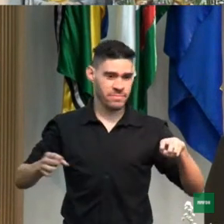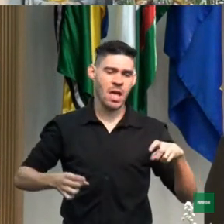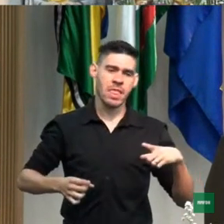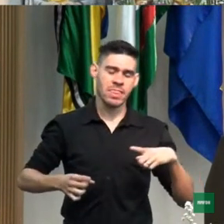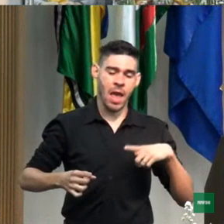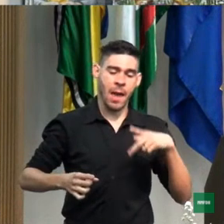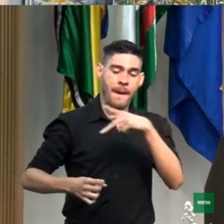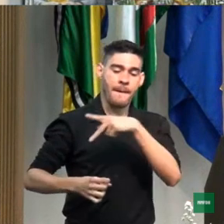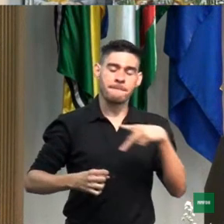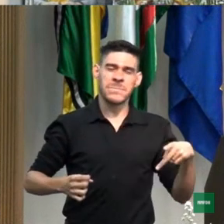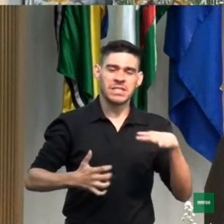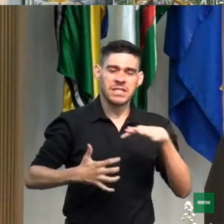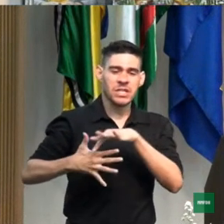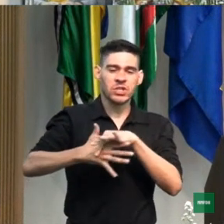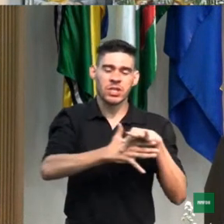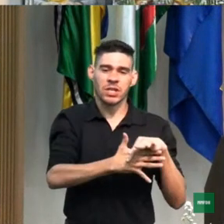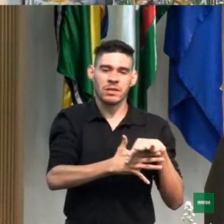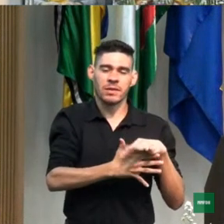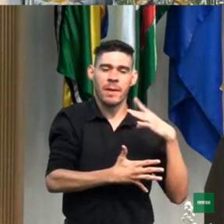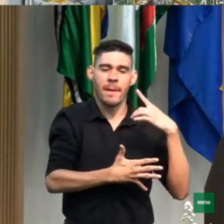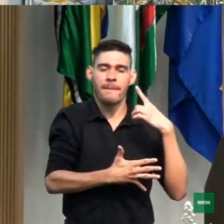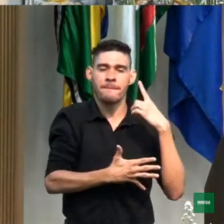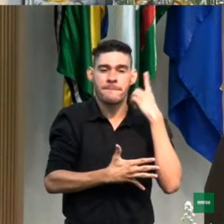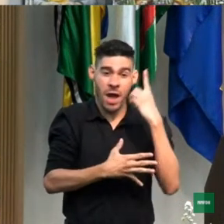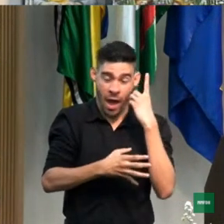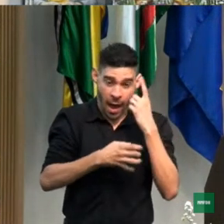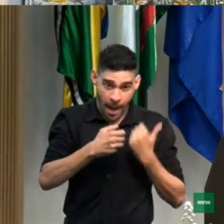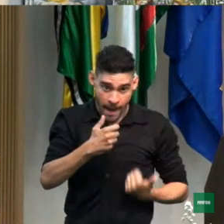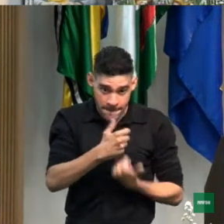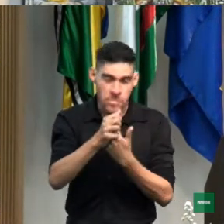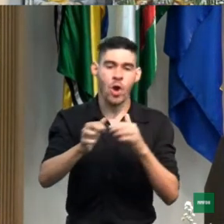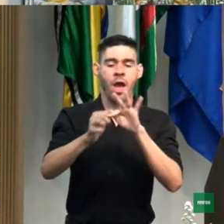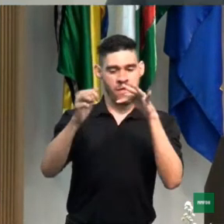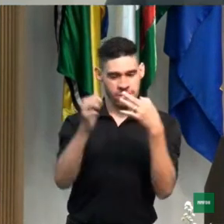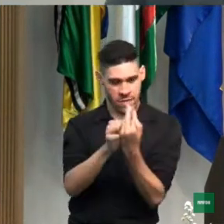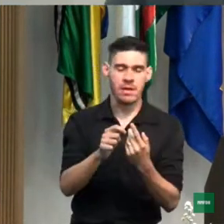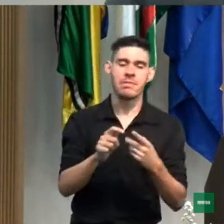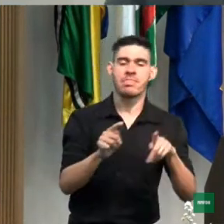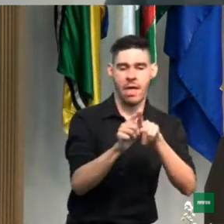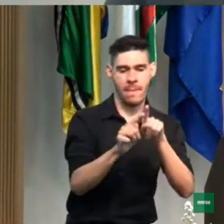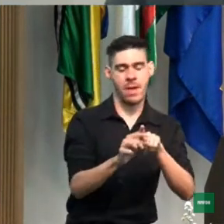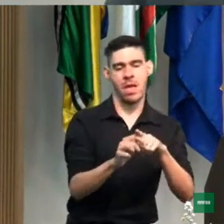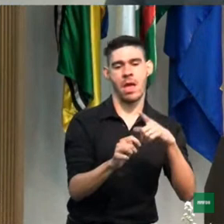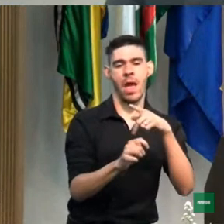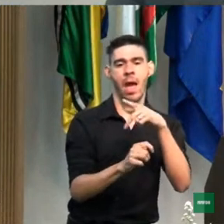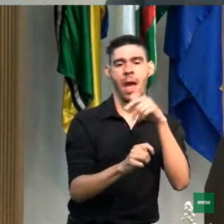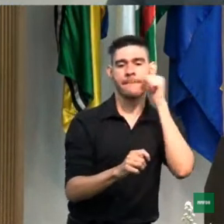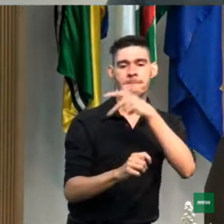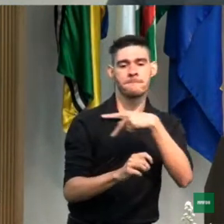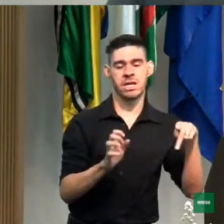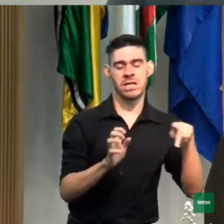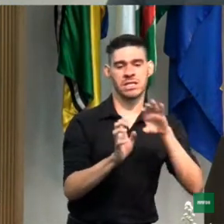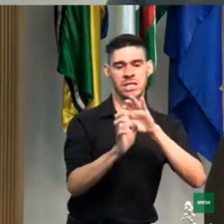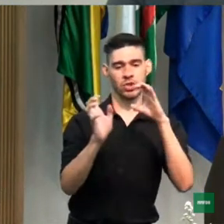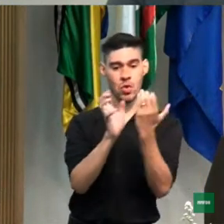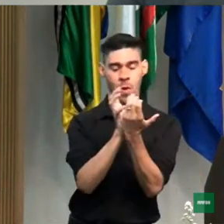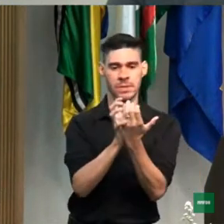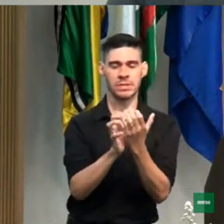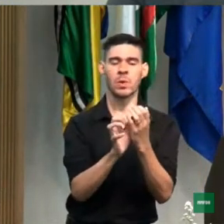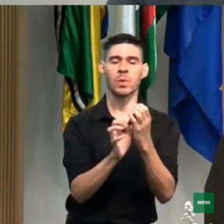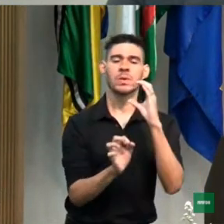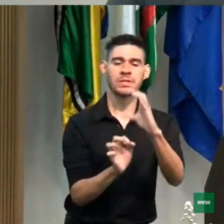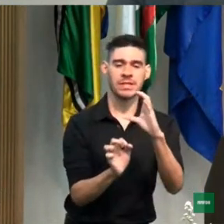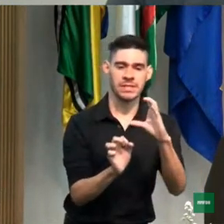a família e a presidente da Comissão de Constituição e Justiça. E por que eles estão